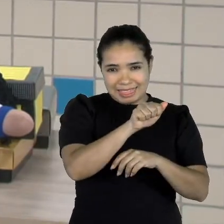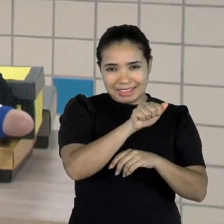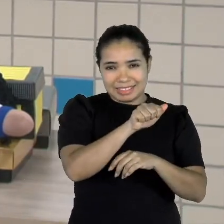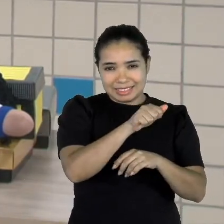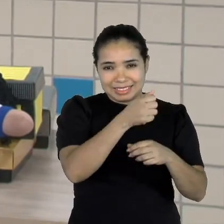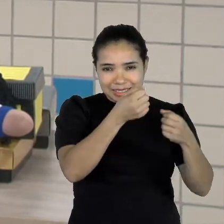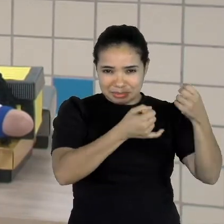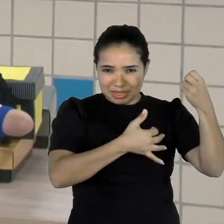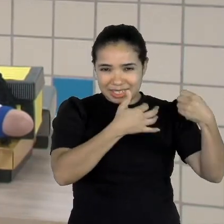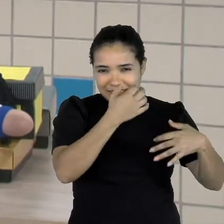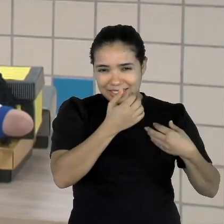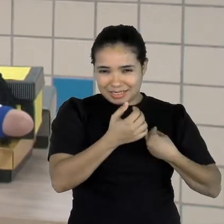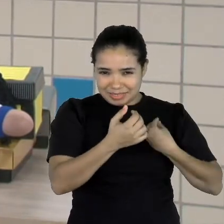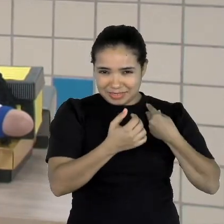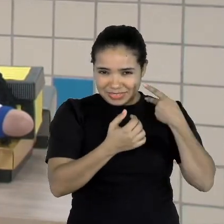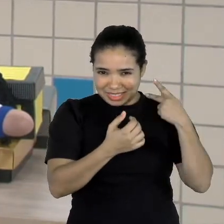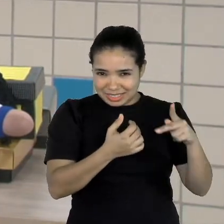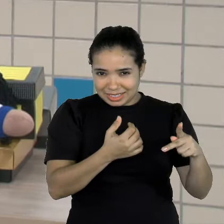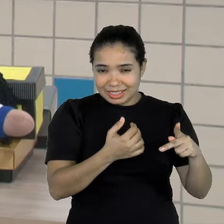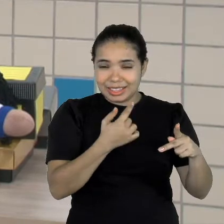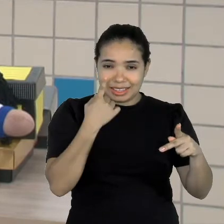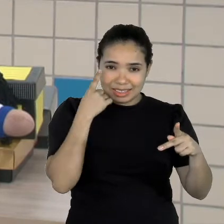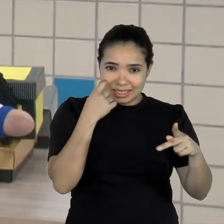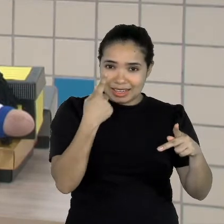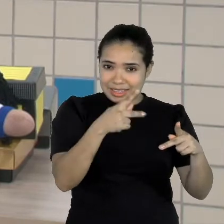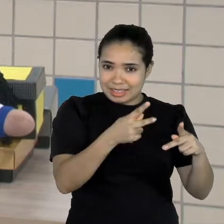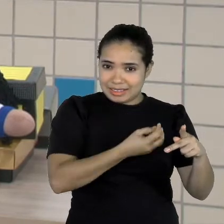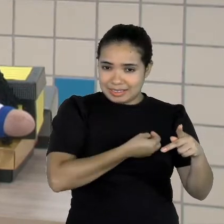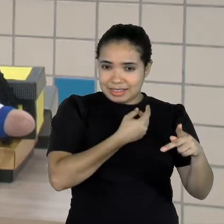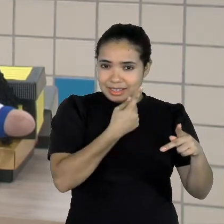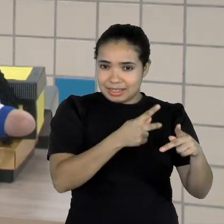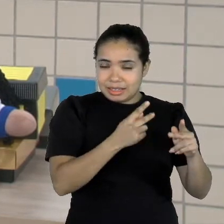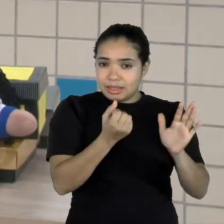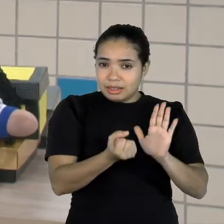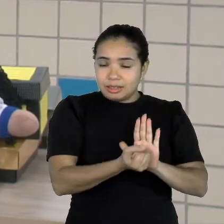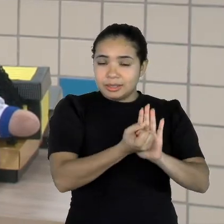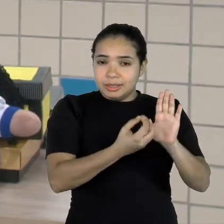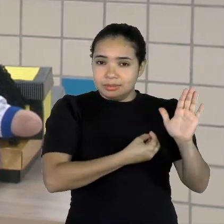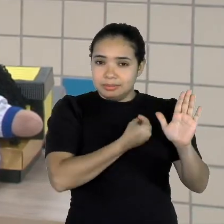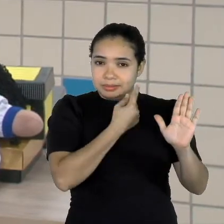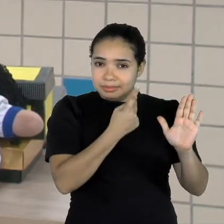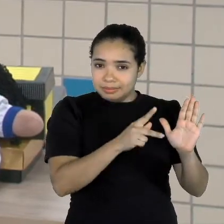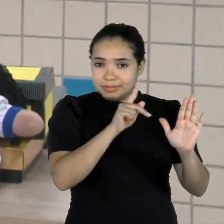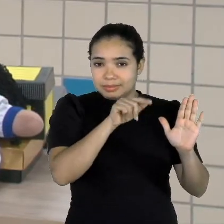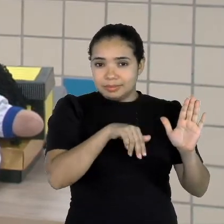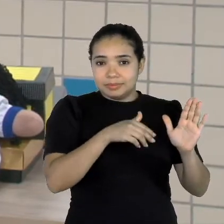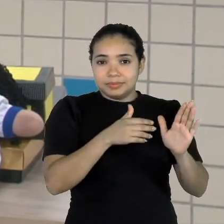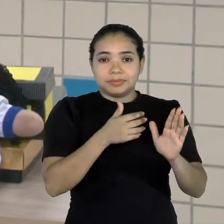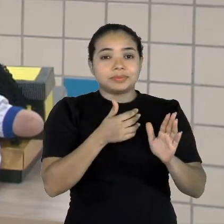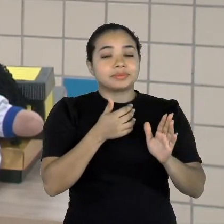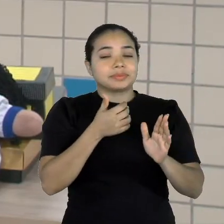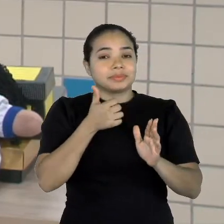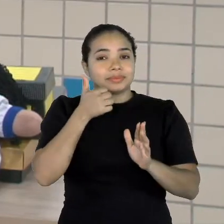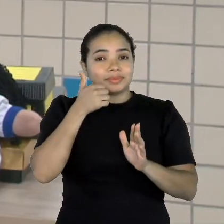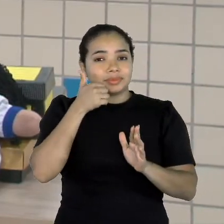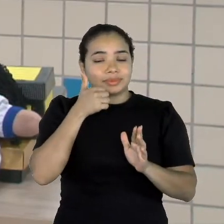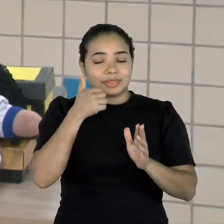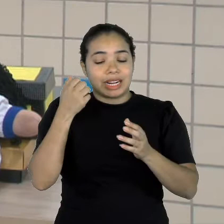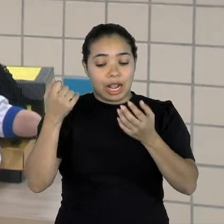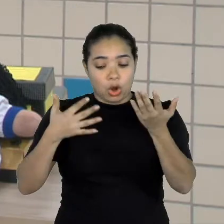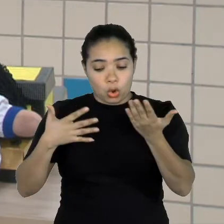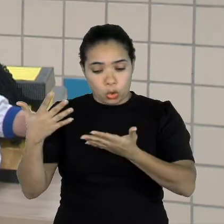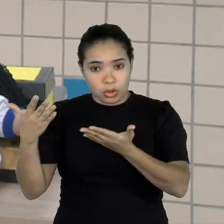idade, algo que ele faz de interessante, algo que marca a vida dele, que é ir almoçar na casa da vovó, que